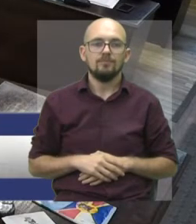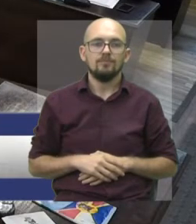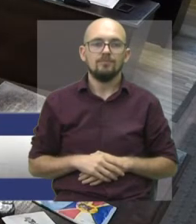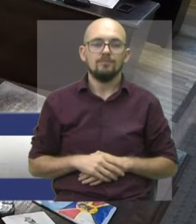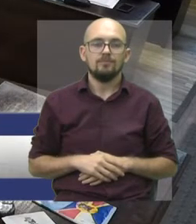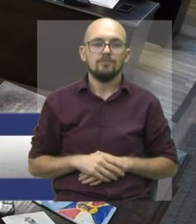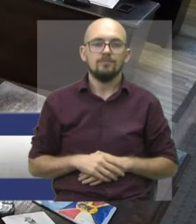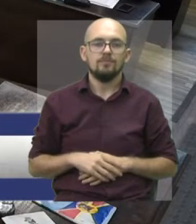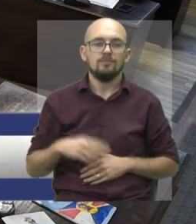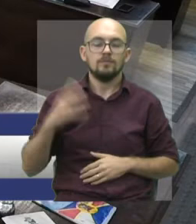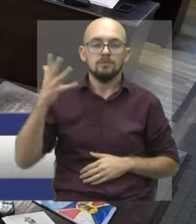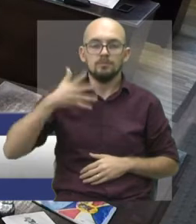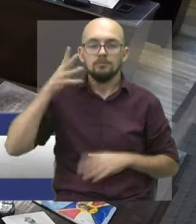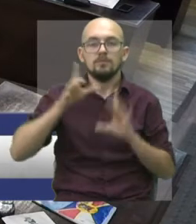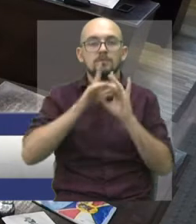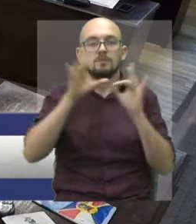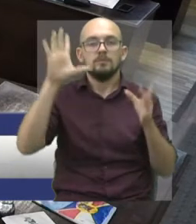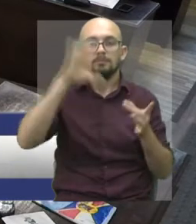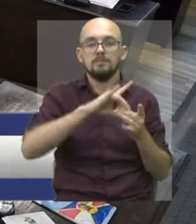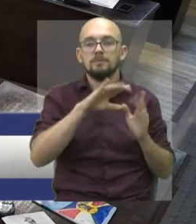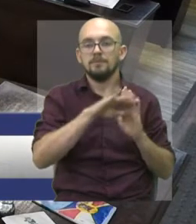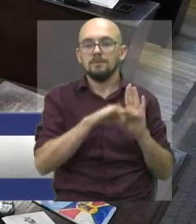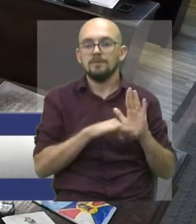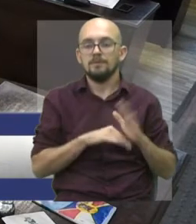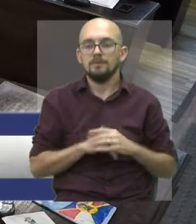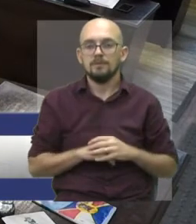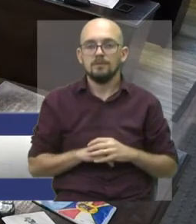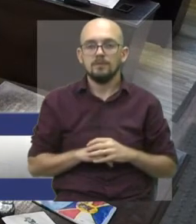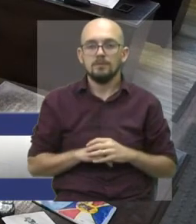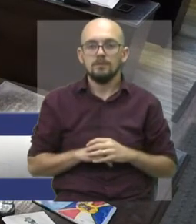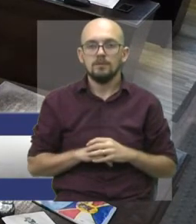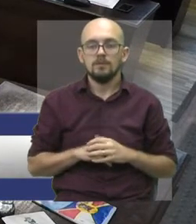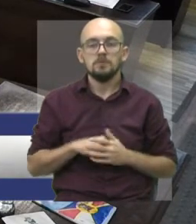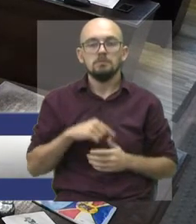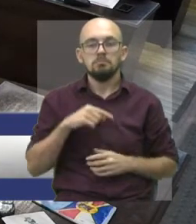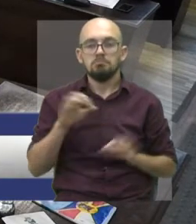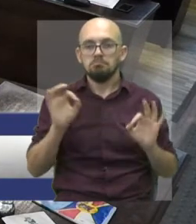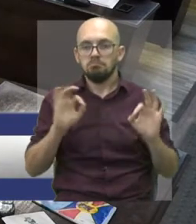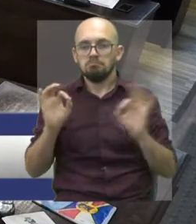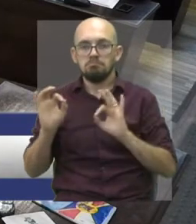A palavra continua no expediente. Ninguém mais